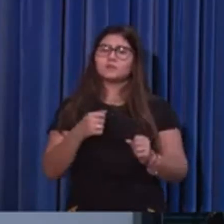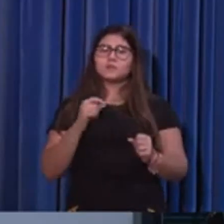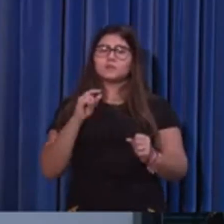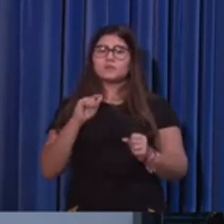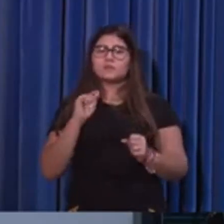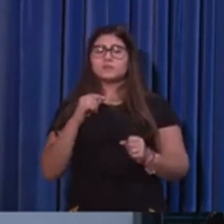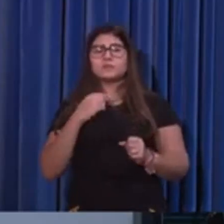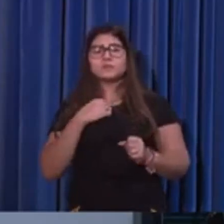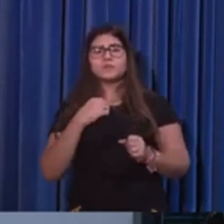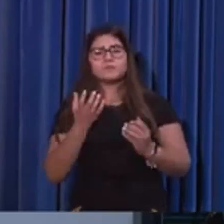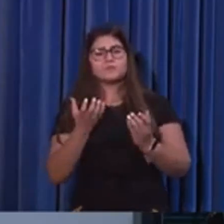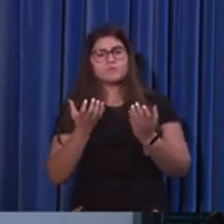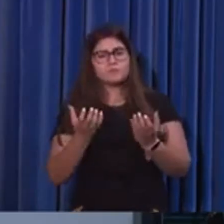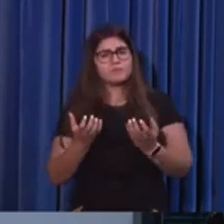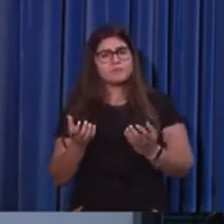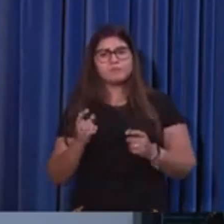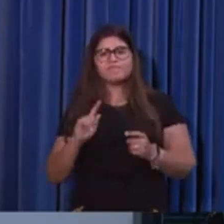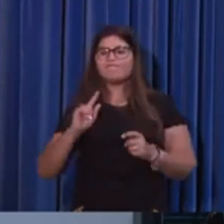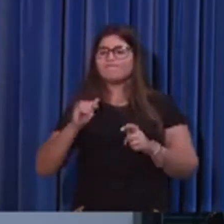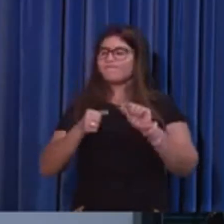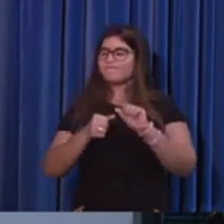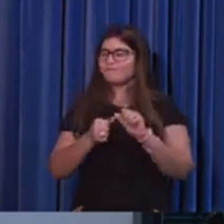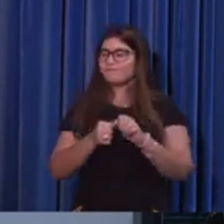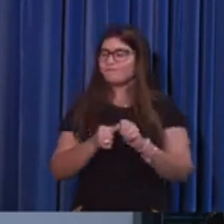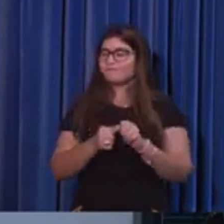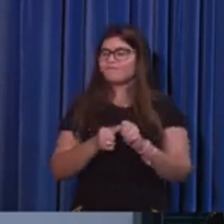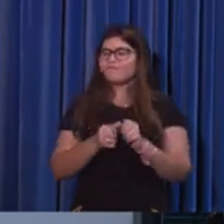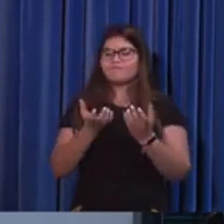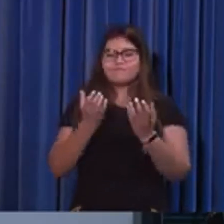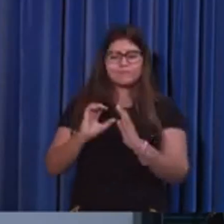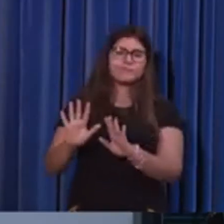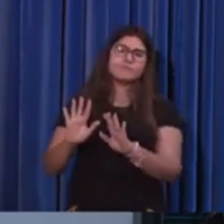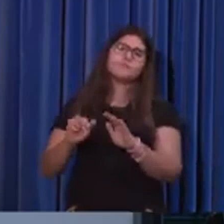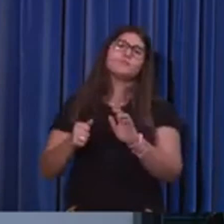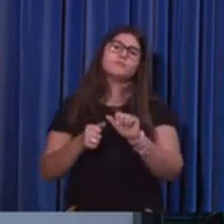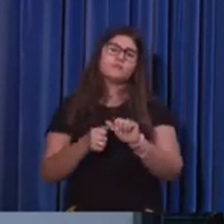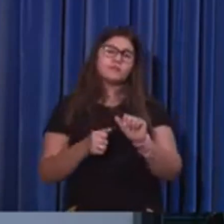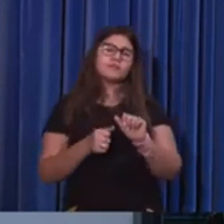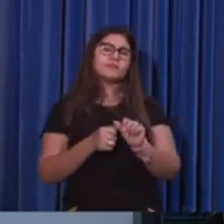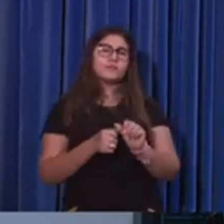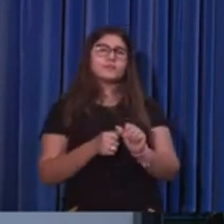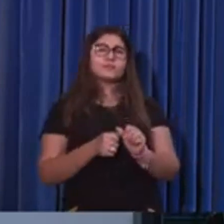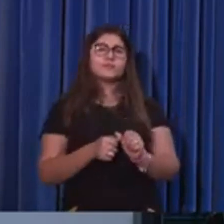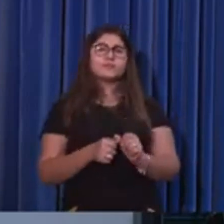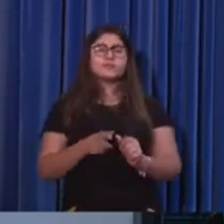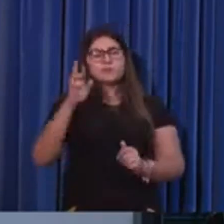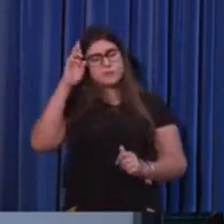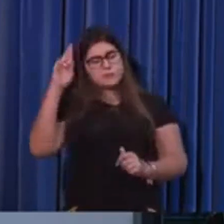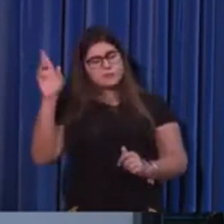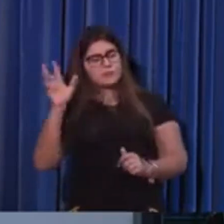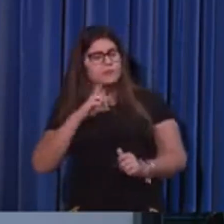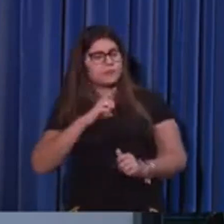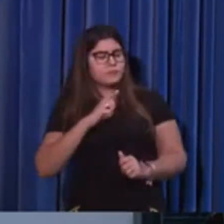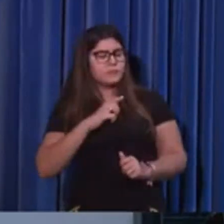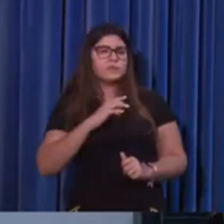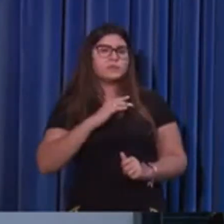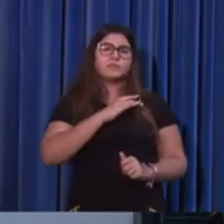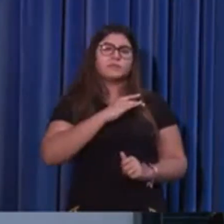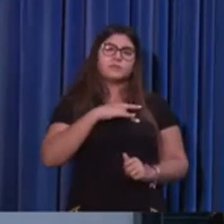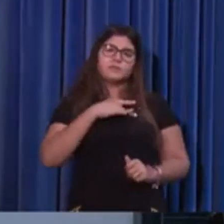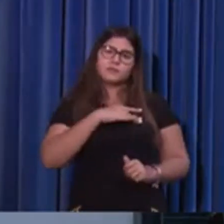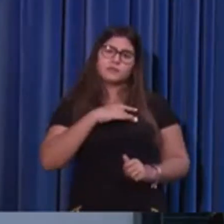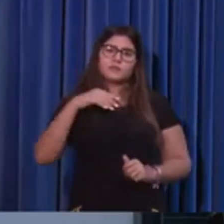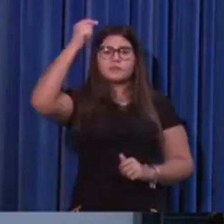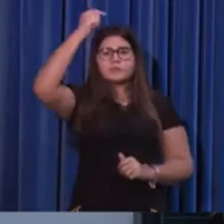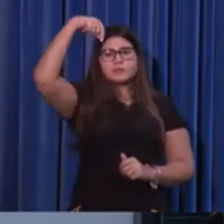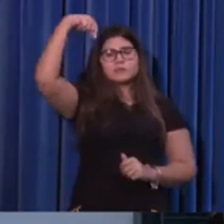E quantas vezes eu me debato diante do Senhor, falando: Senhor, tem misericórdia, santifica a minha vida.